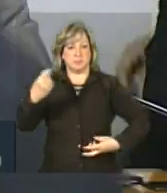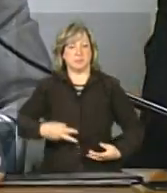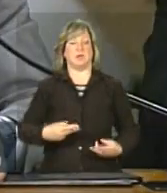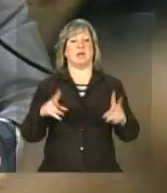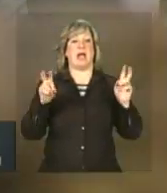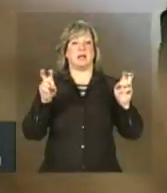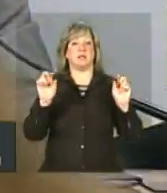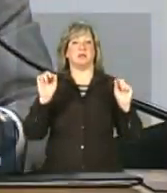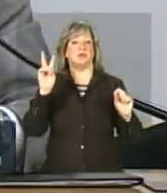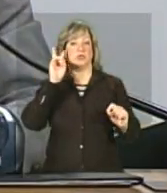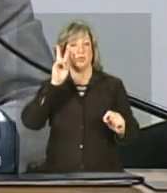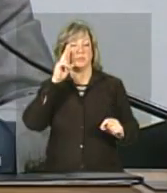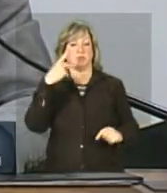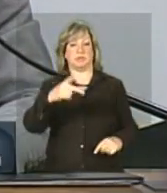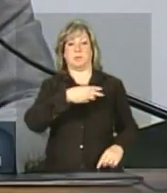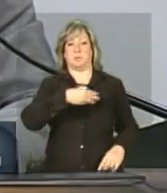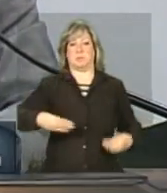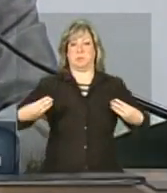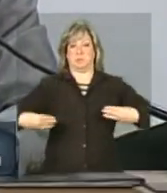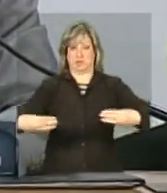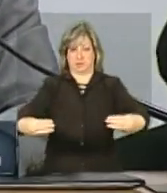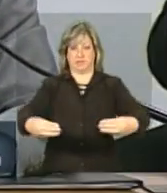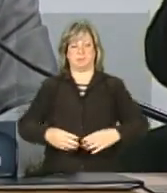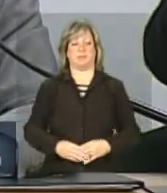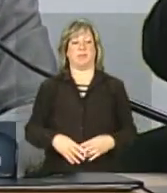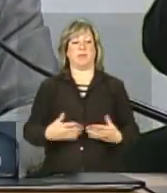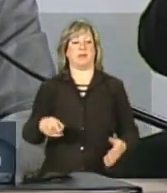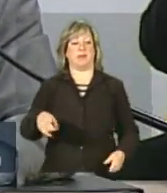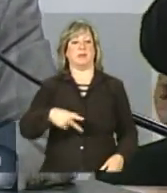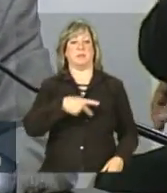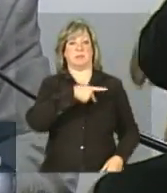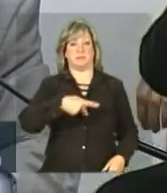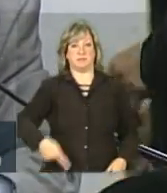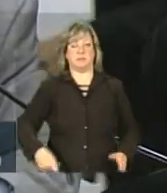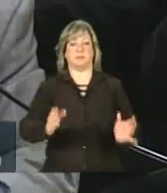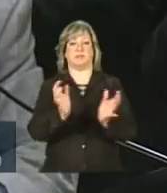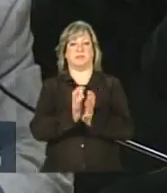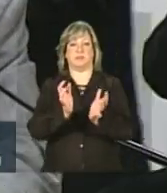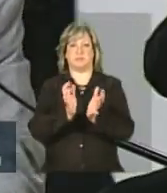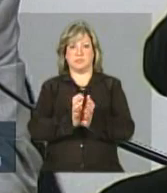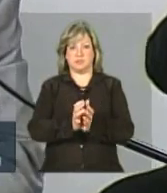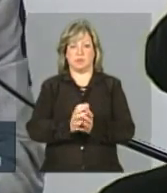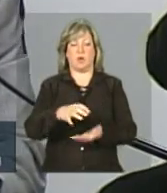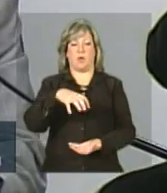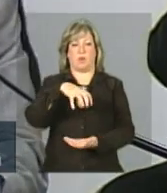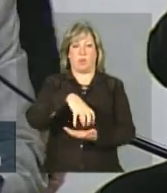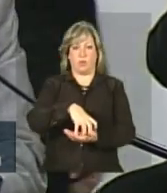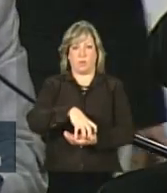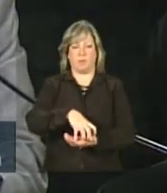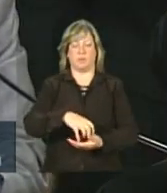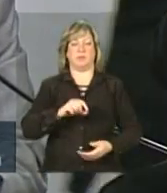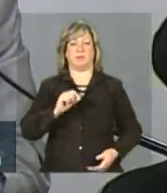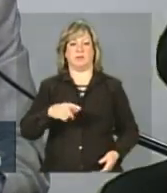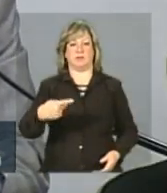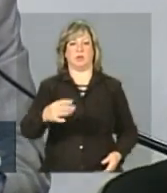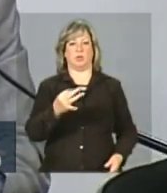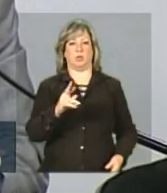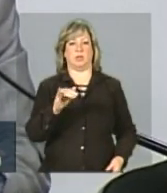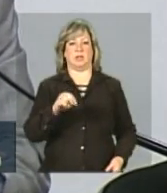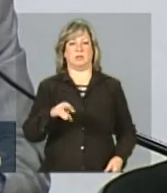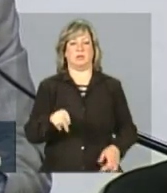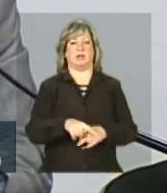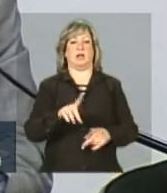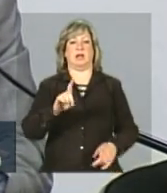relevância de seu ministério. A presidência da Comissão de Turismo e Desporto considera de extrema importância essa